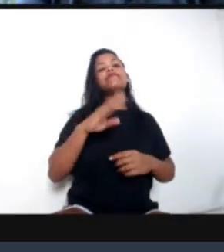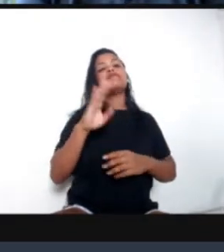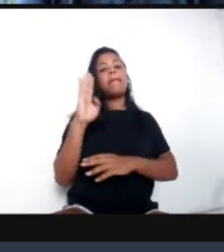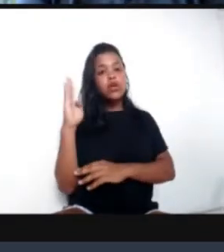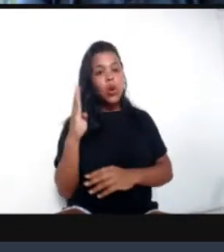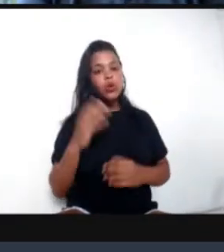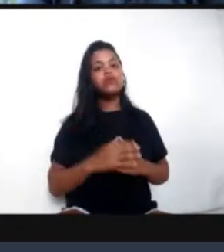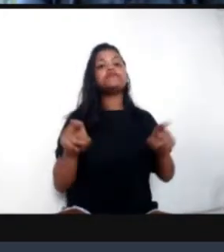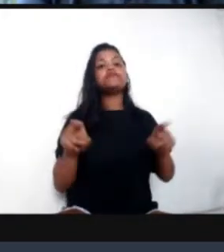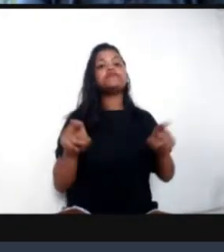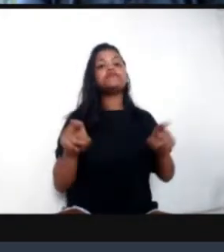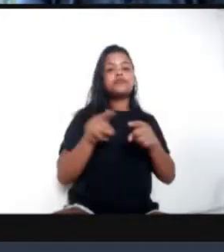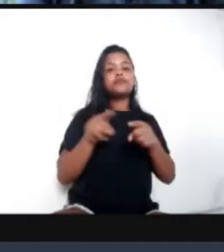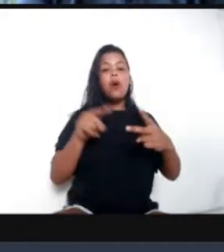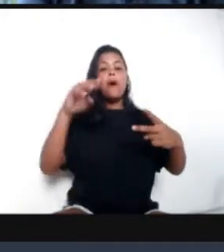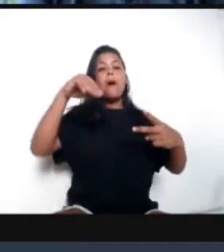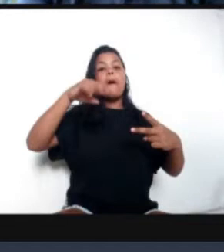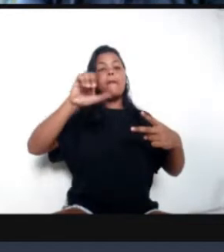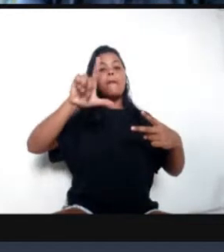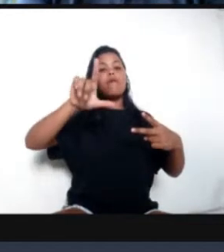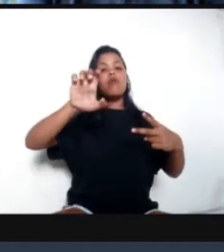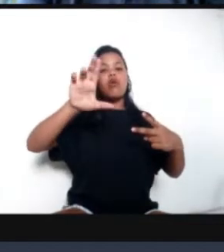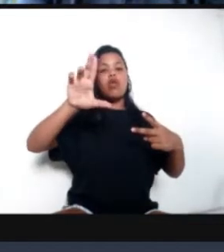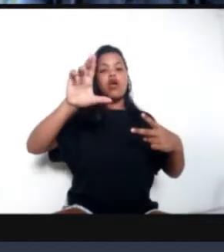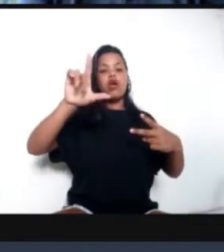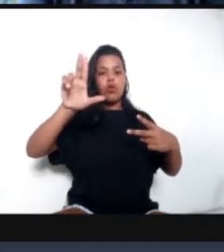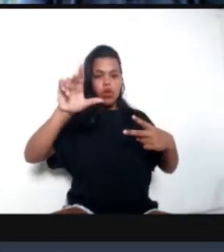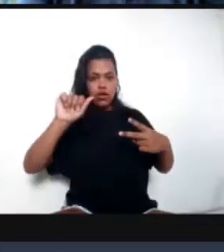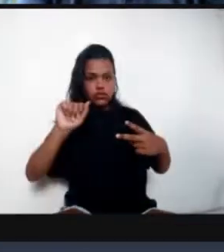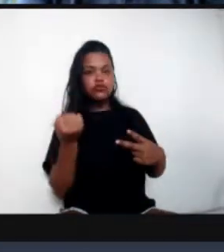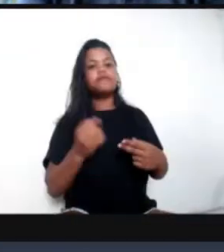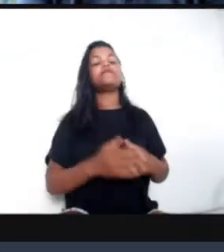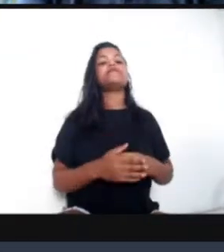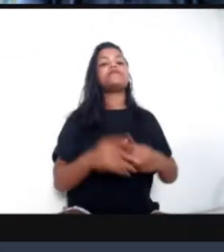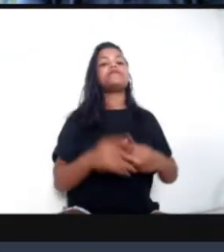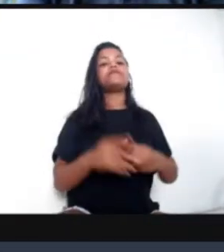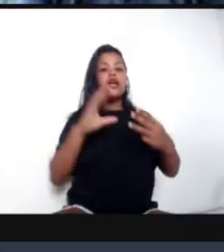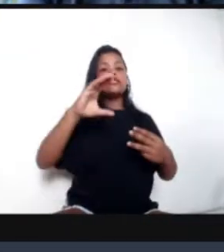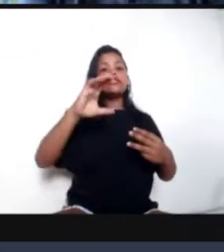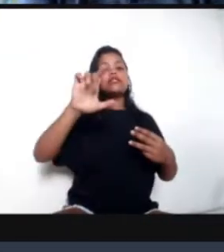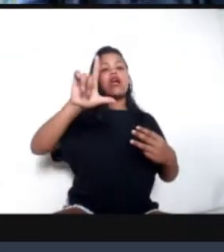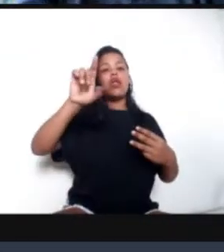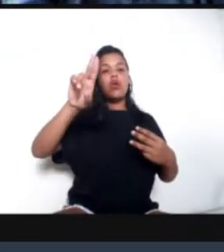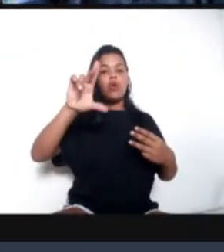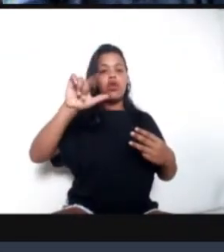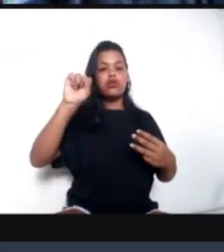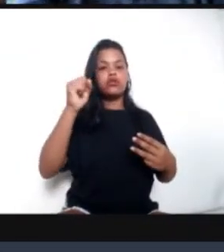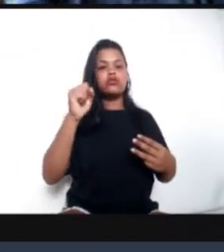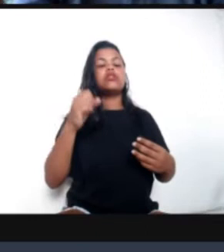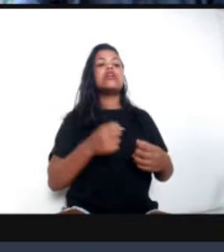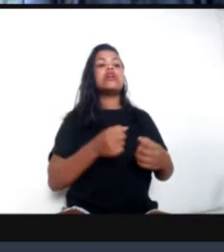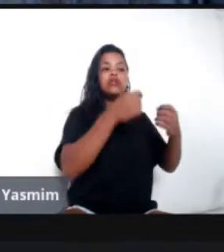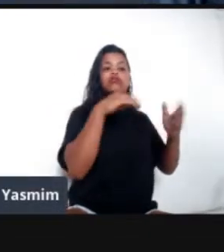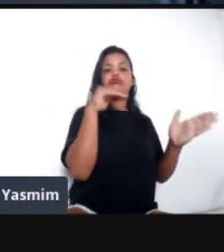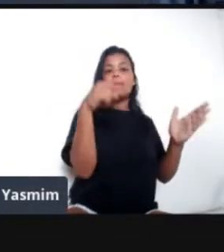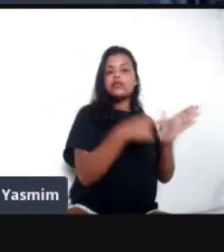solúveis, que estão presentes nos líquidos do corpo, e tem as células semi-específicas e células específicas. Então, quem